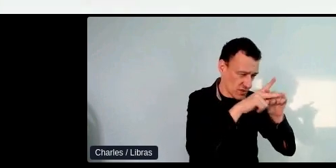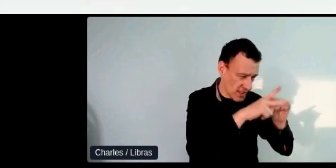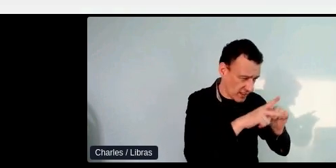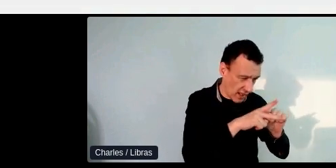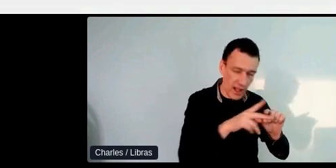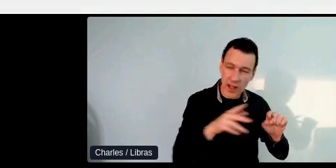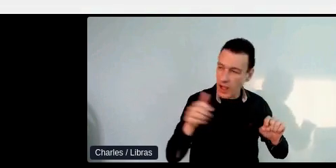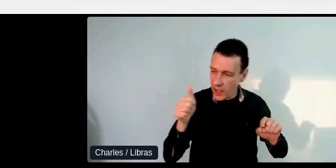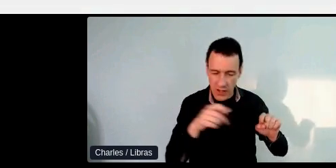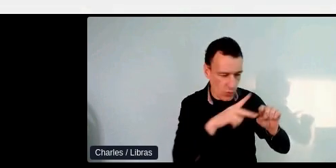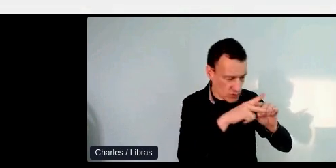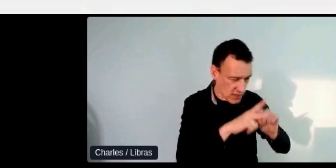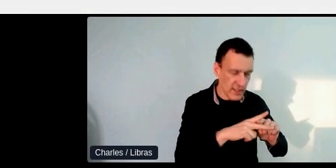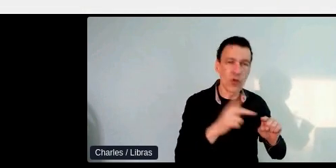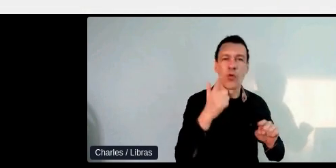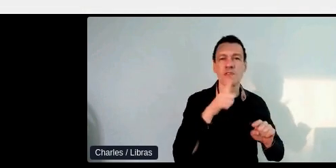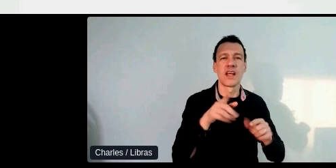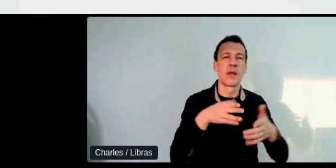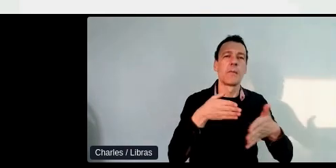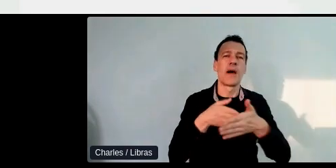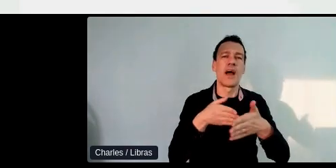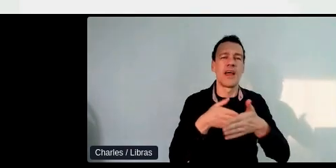maioria dos casos, análise de... Então, muitas vezes,